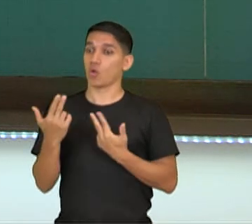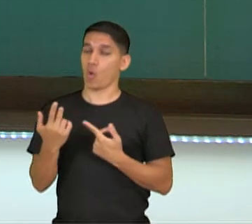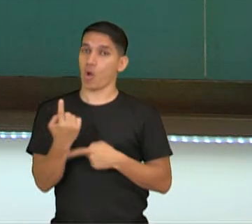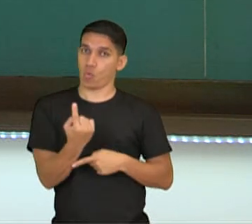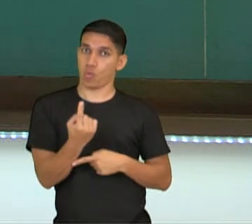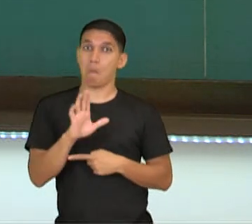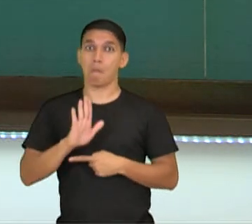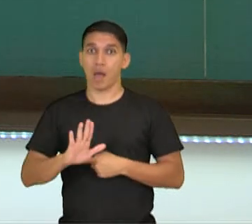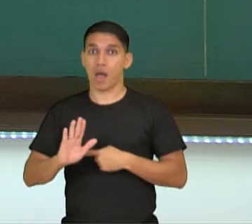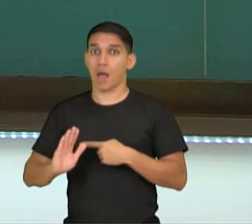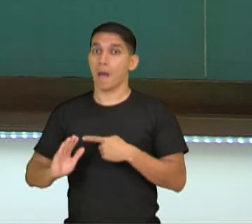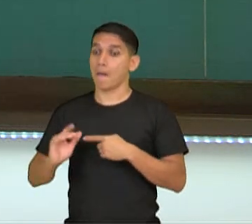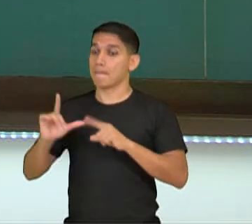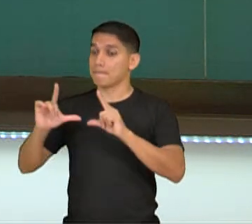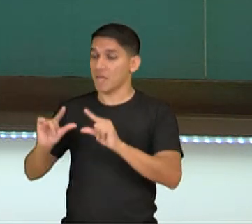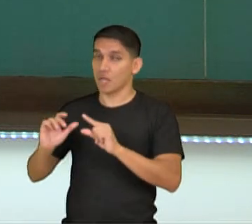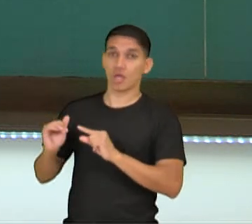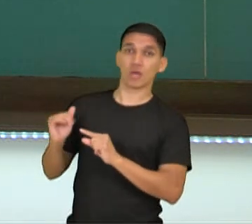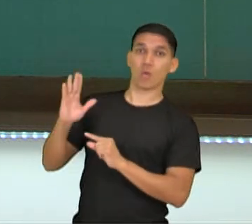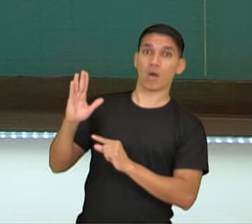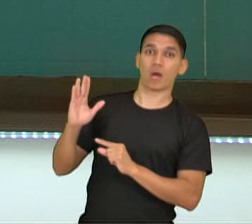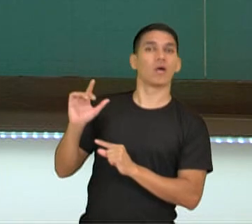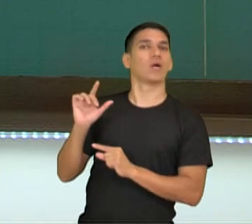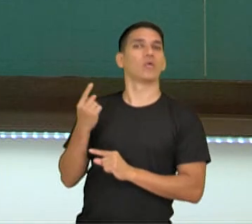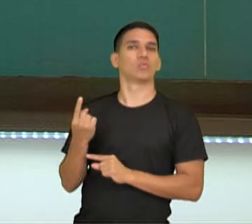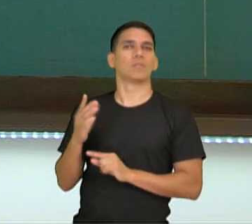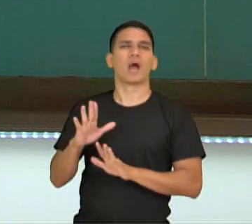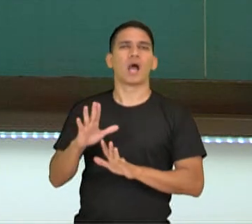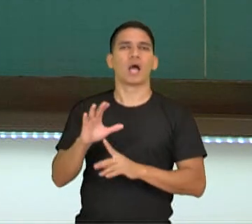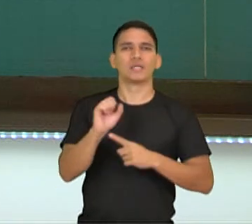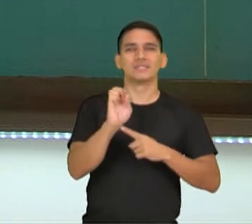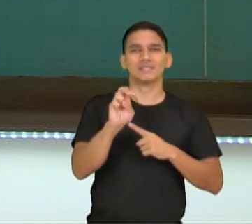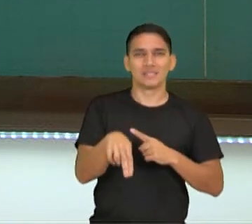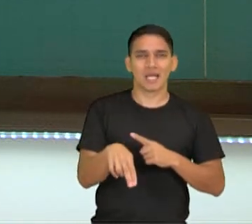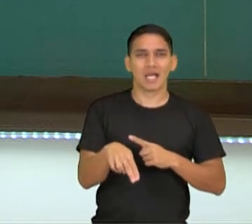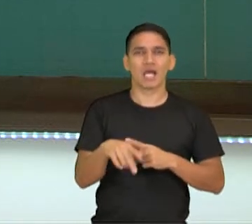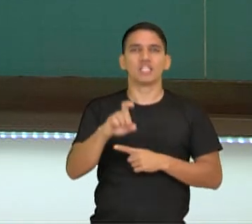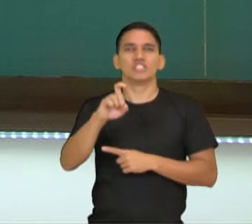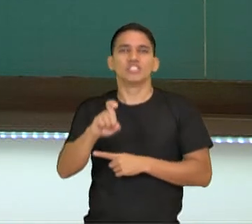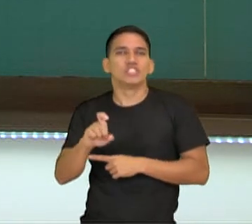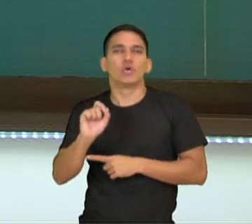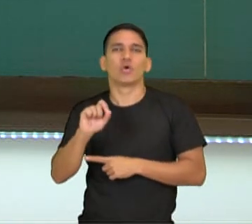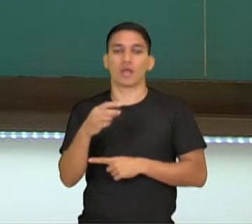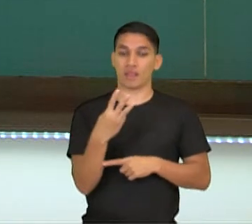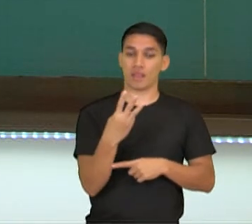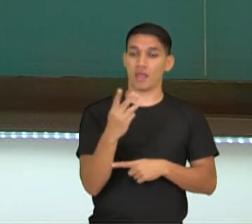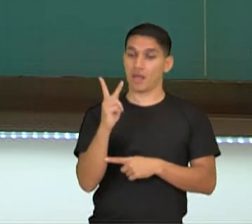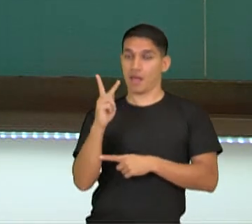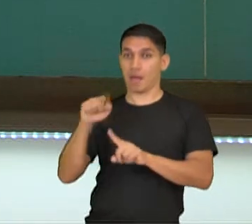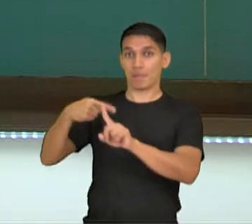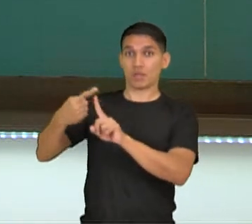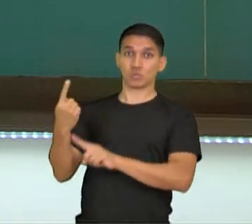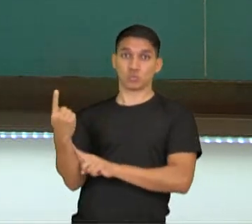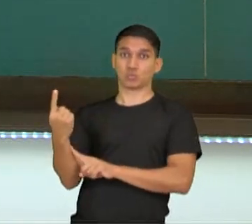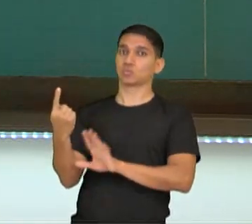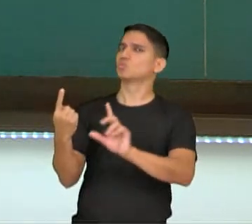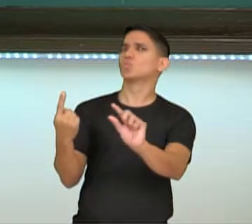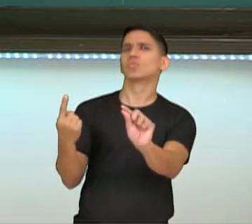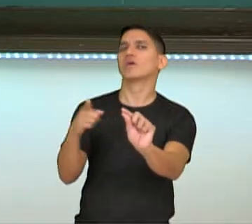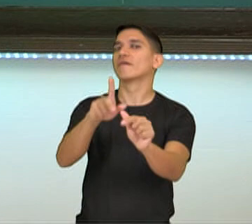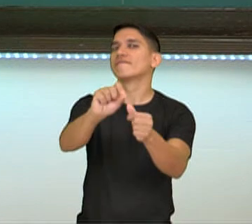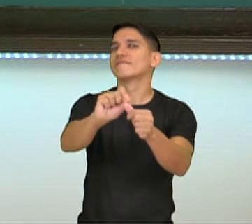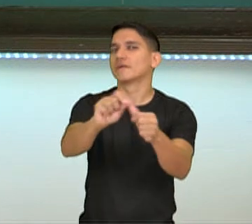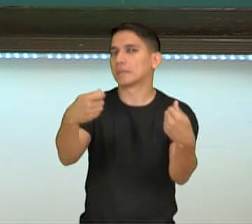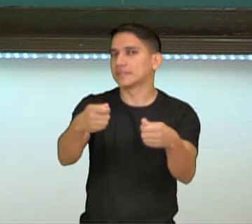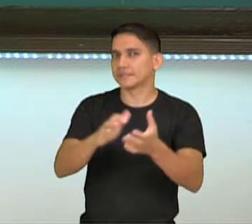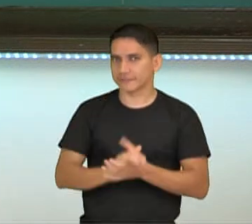que menos 1. Só que seno de x é 3k mais 1. Então, aqui eu coloquei 3k mais 1. O que vocês têm que